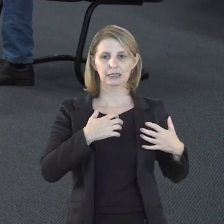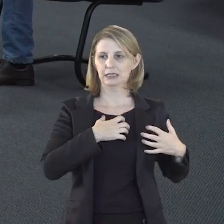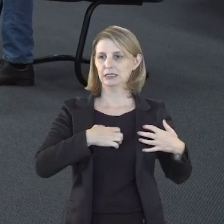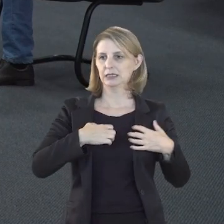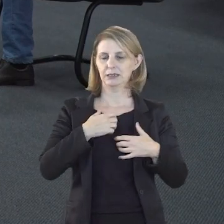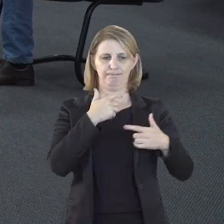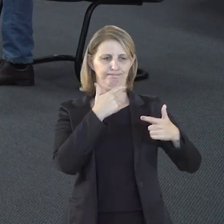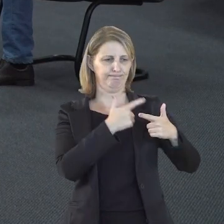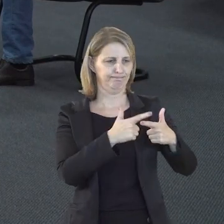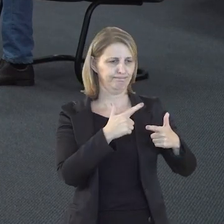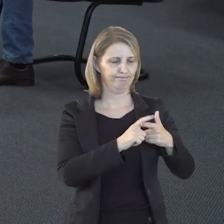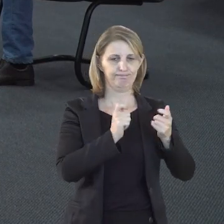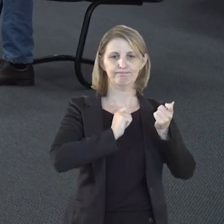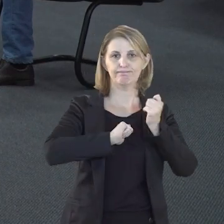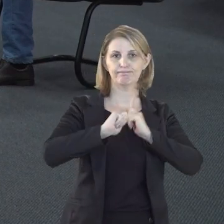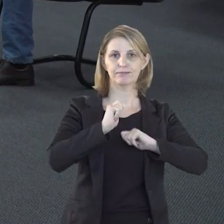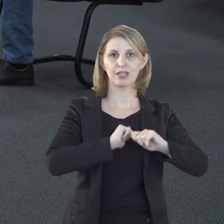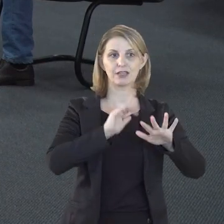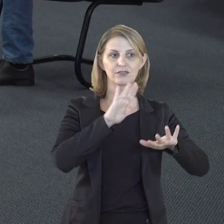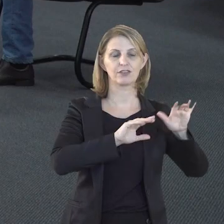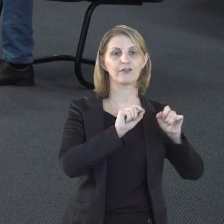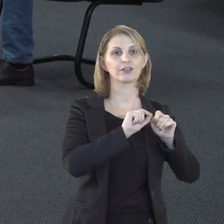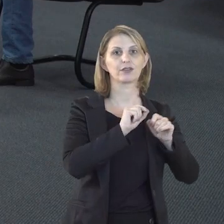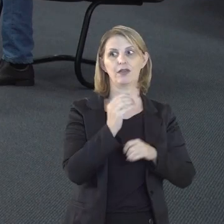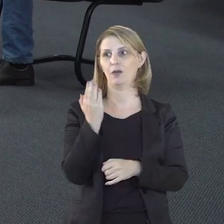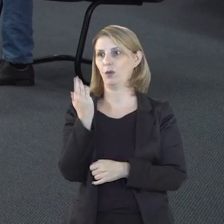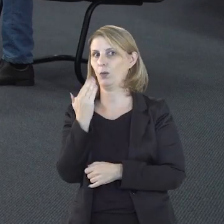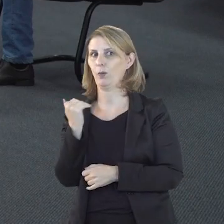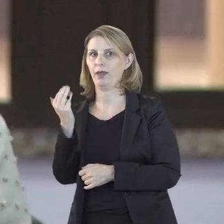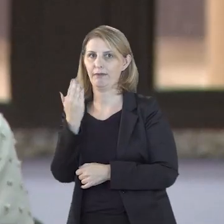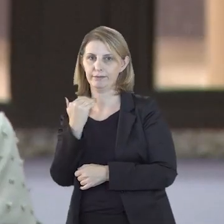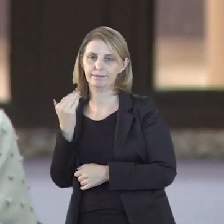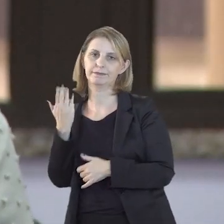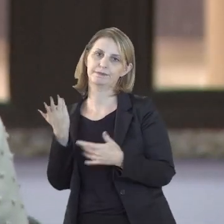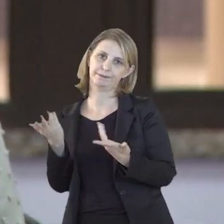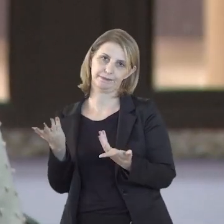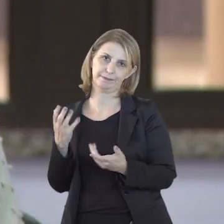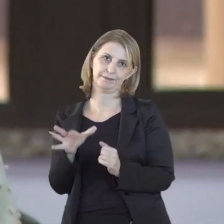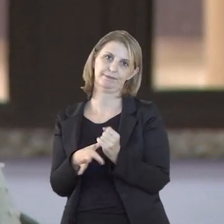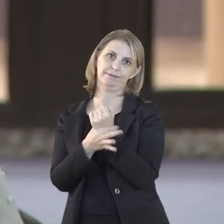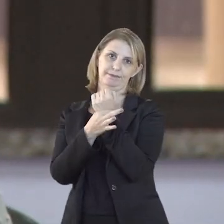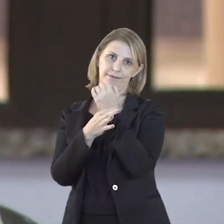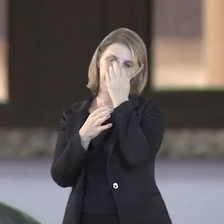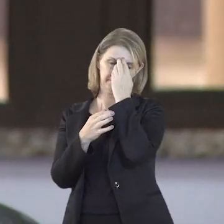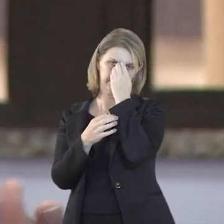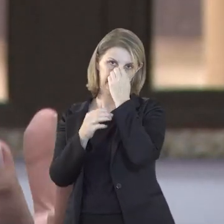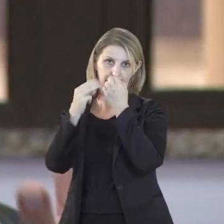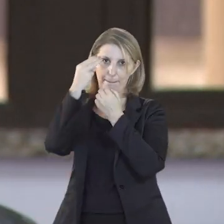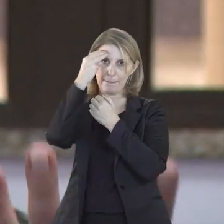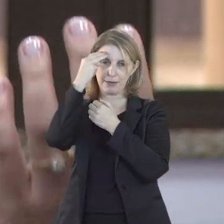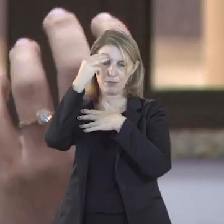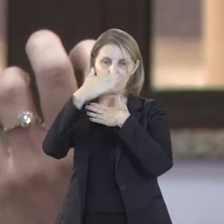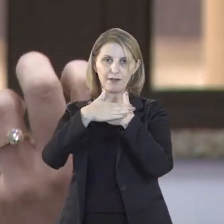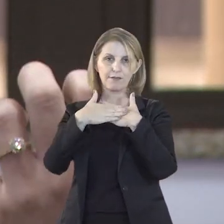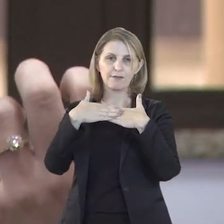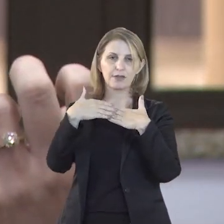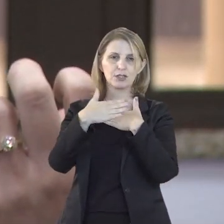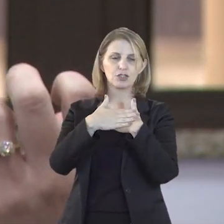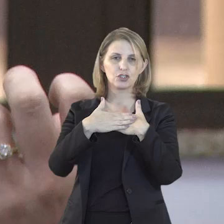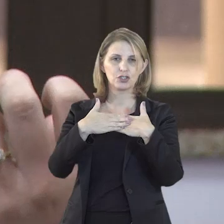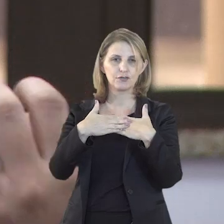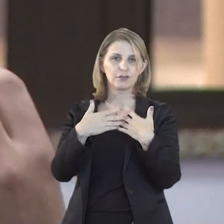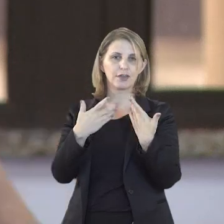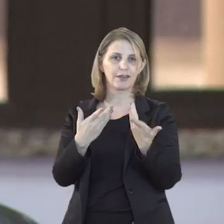com os alimentos. E quando a gente passa por períodos muito estressantes, né, de ansiedade, muitas vezes a gente precisa buscar